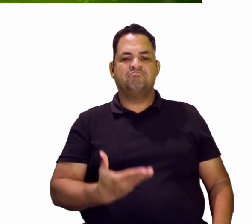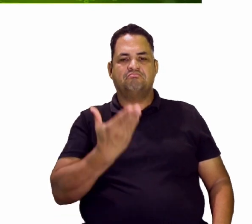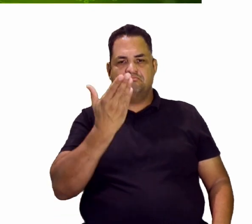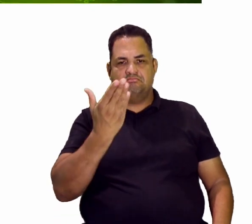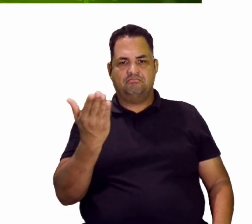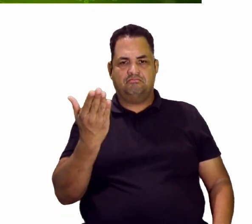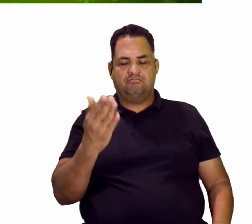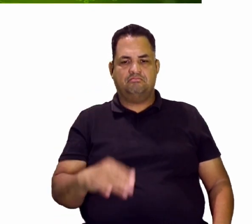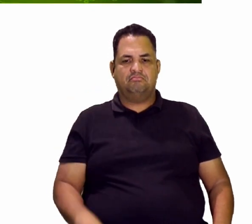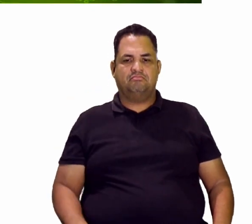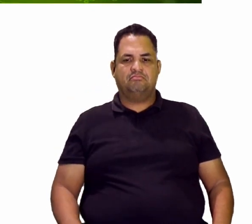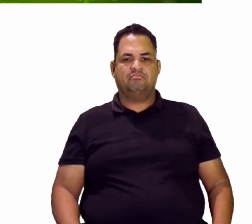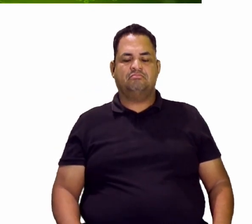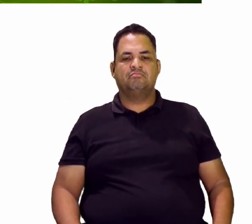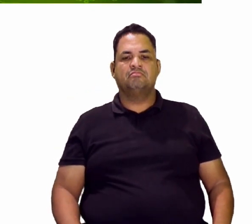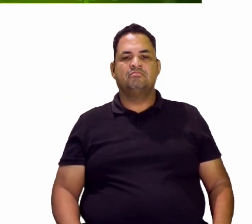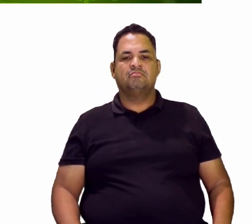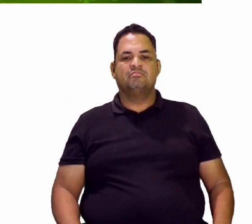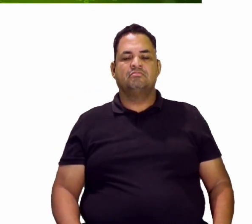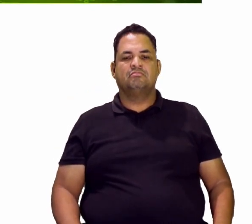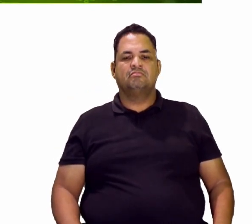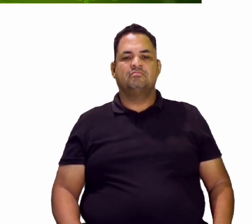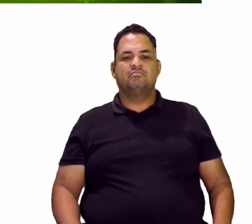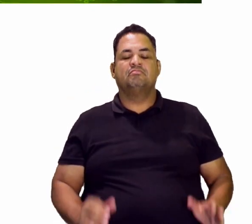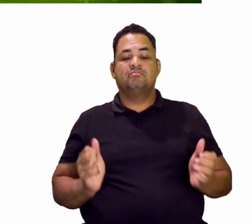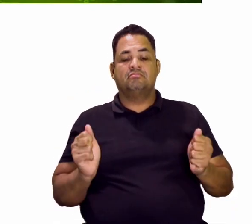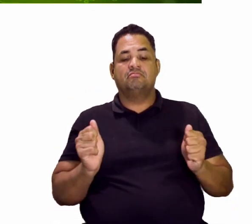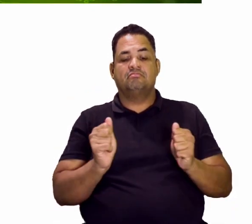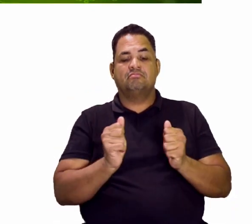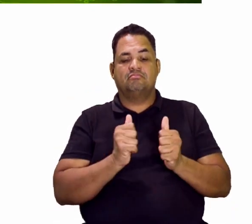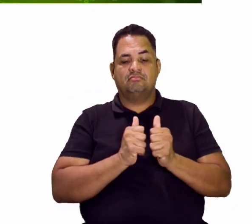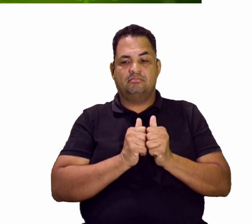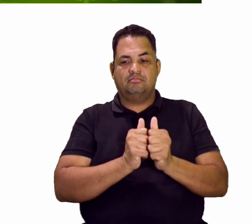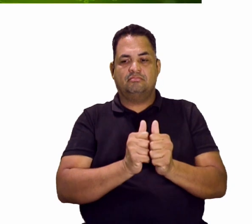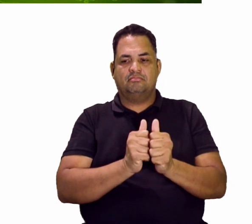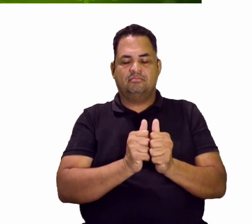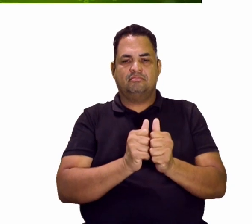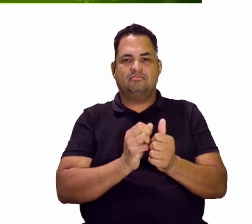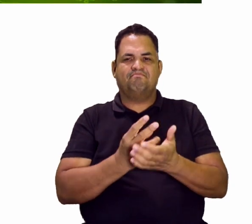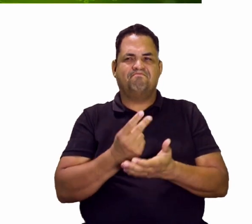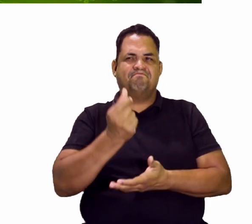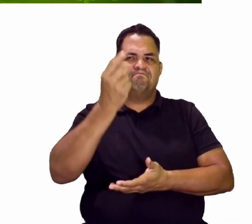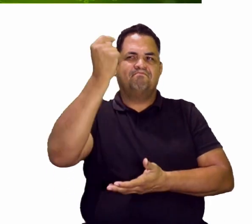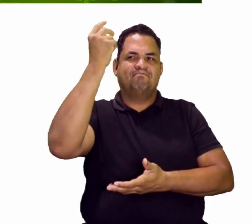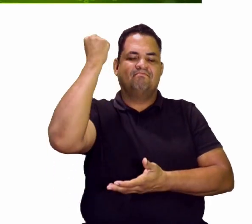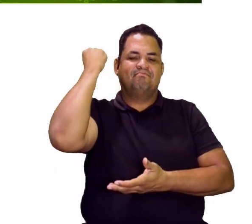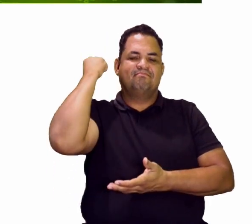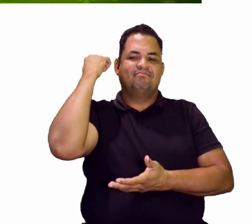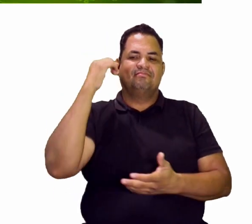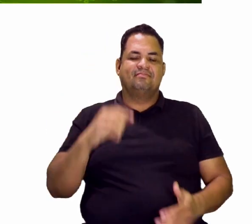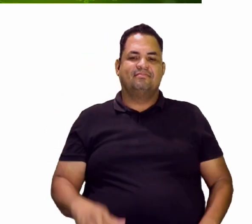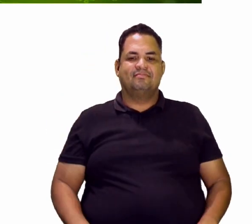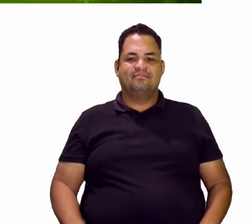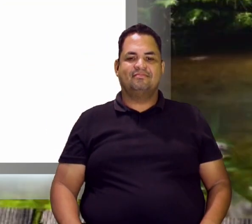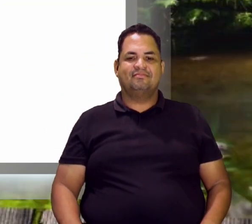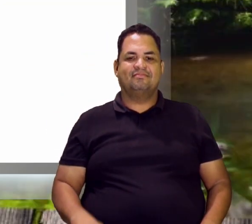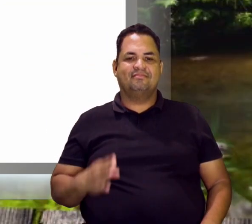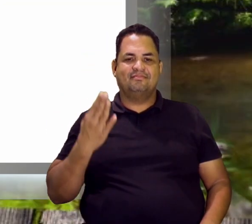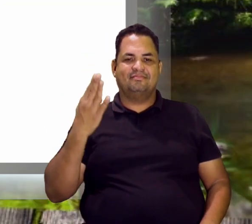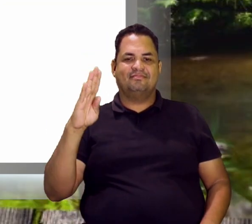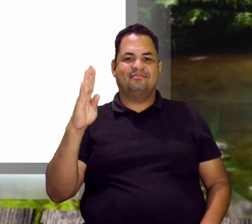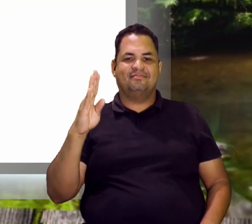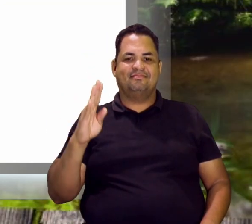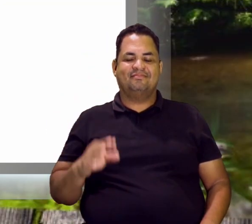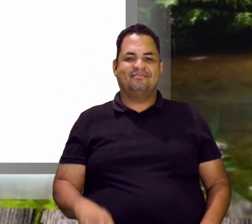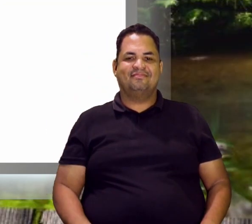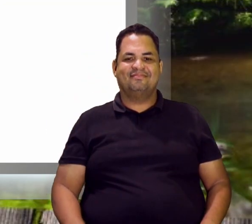organismos estão conosco desde sempre. Olha aqui para mim. Biologando. Não vou